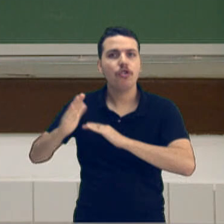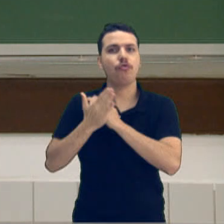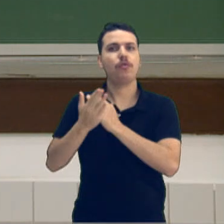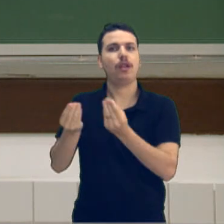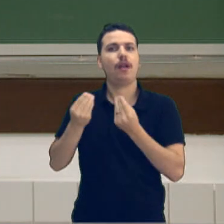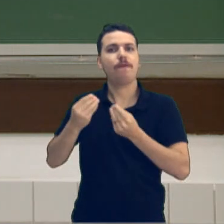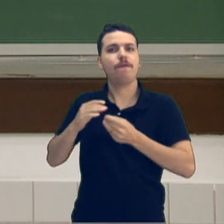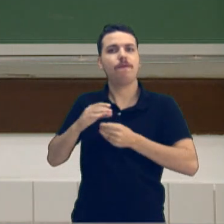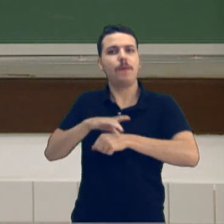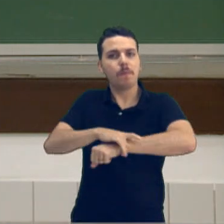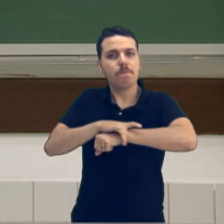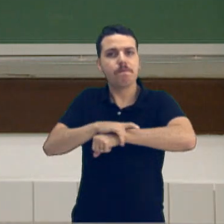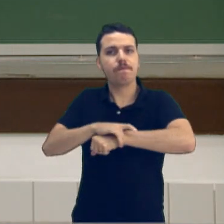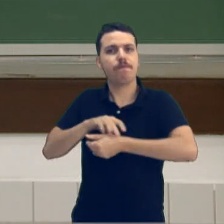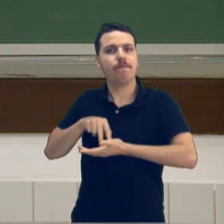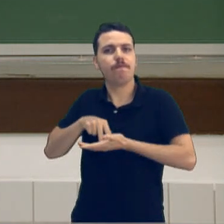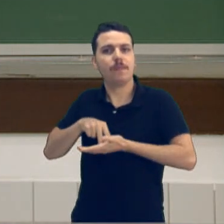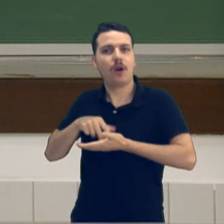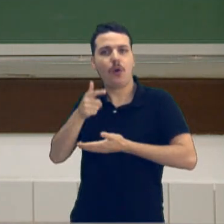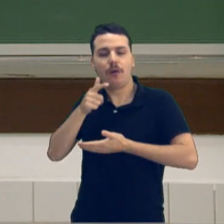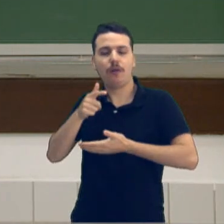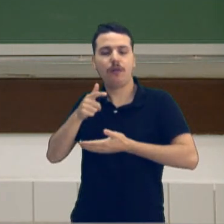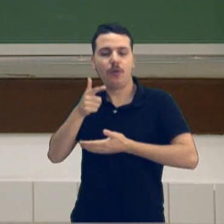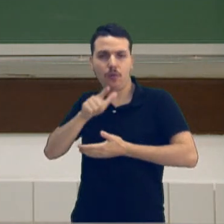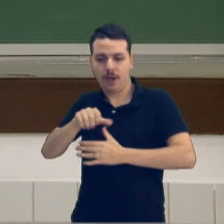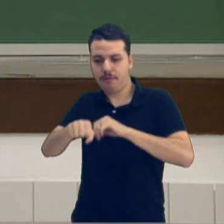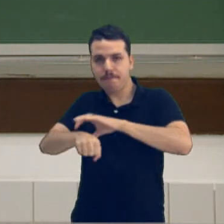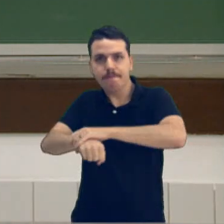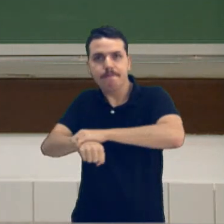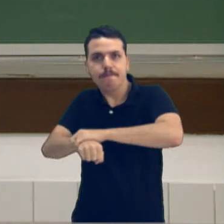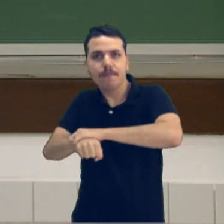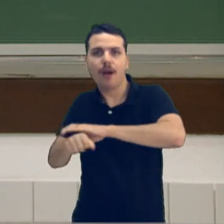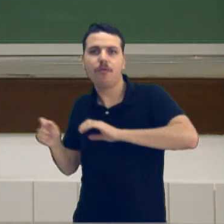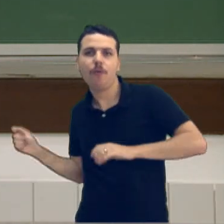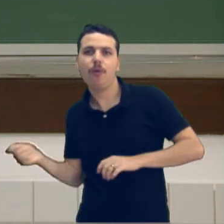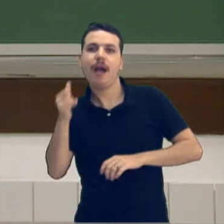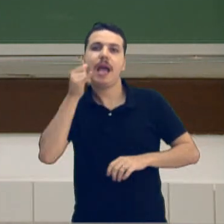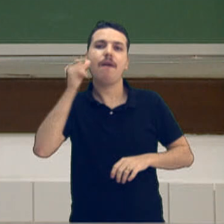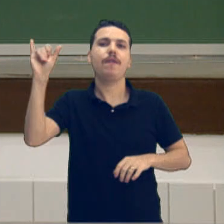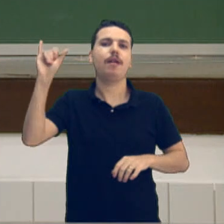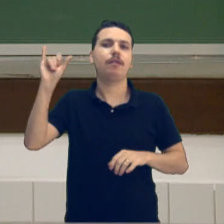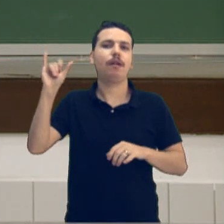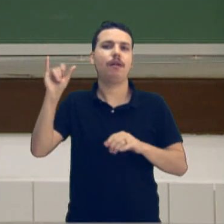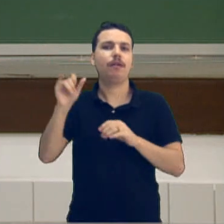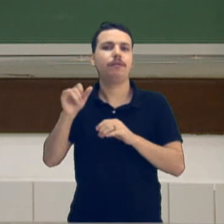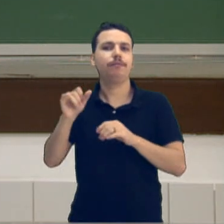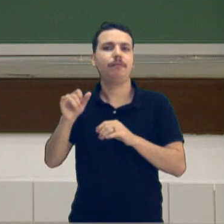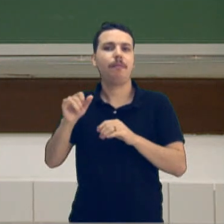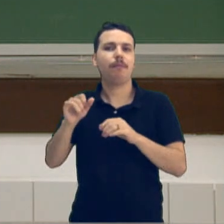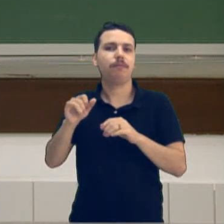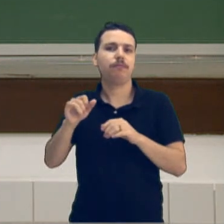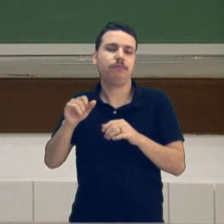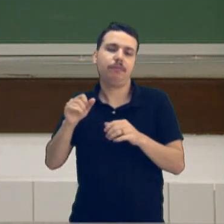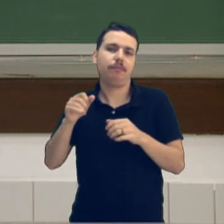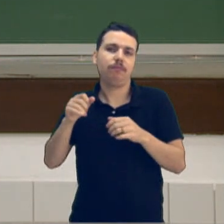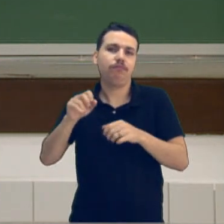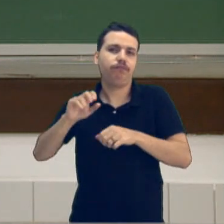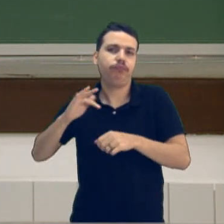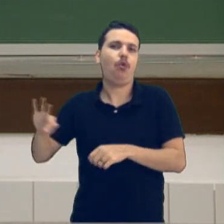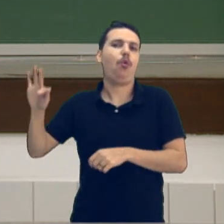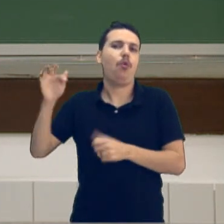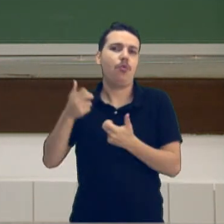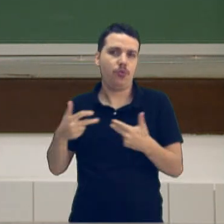mais firmeza nas jogadas e proteja contra lesões, né? Então isso é bem bacana, né? Também observem que é uma